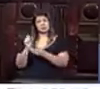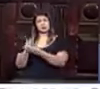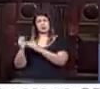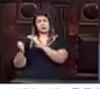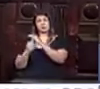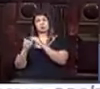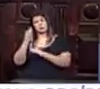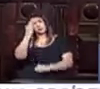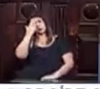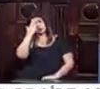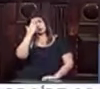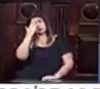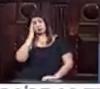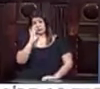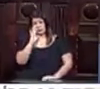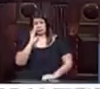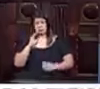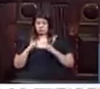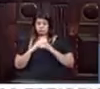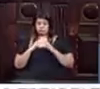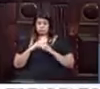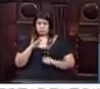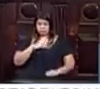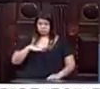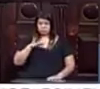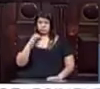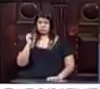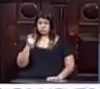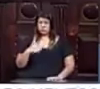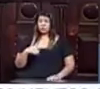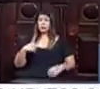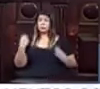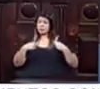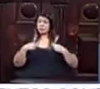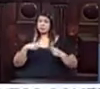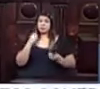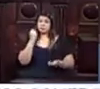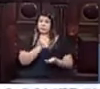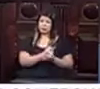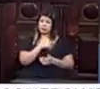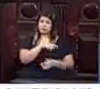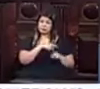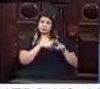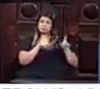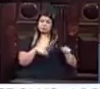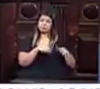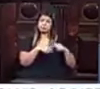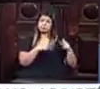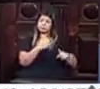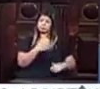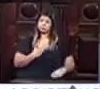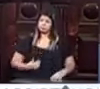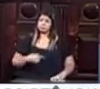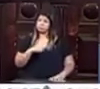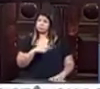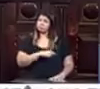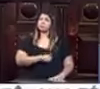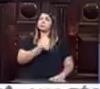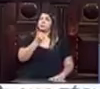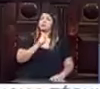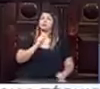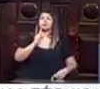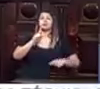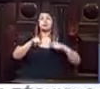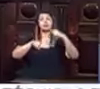tem uma emenda do pessoal que diz que primeiro o governo tem que arcar com o salário dos servidores para depois pagar